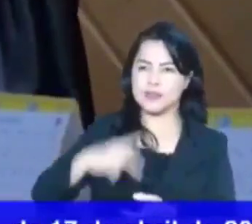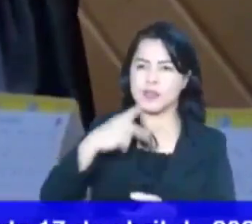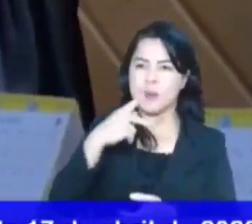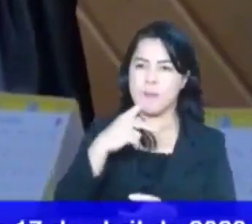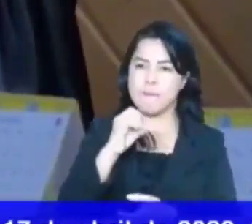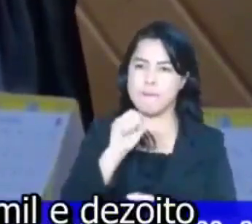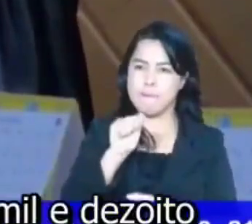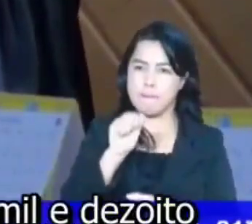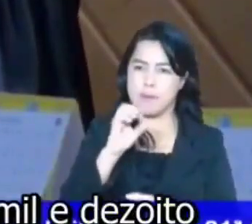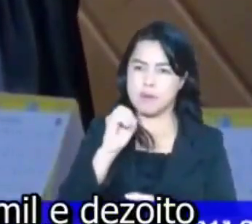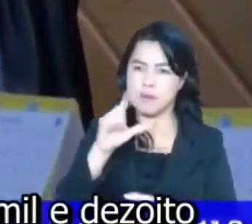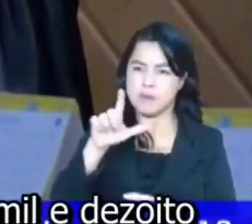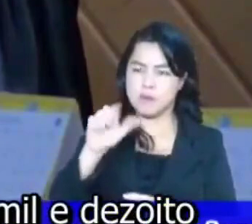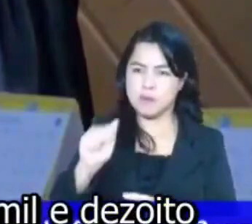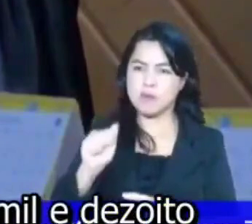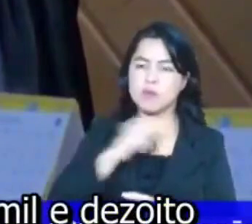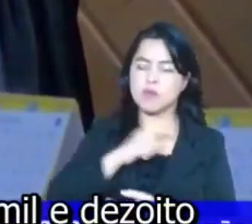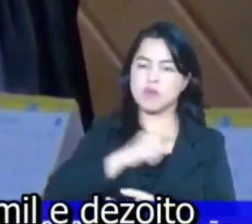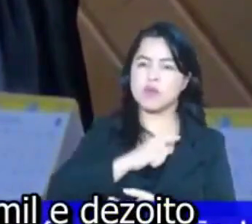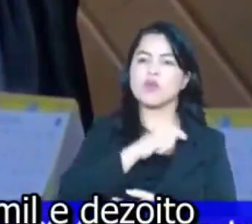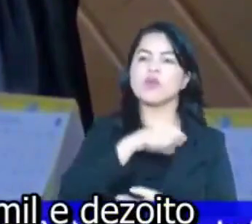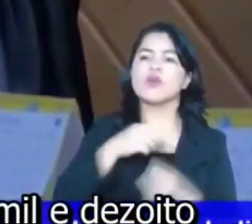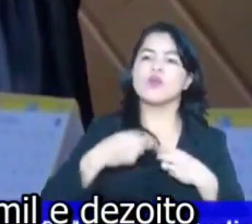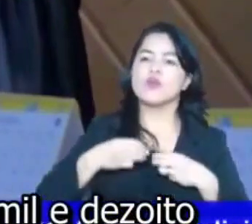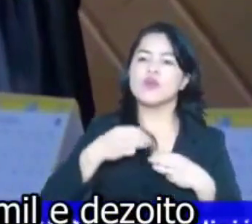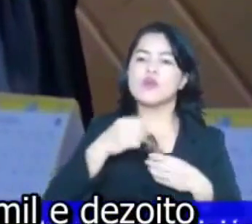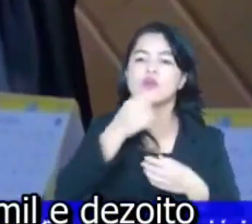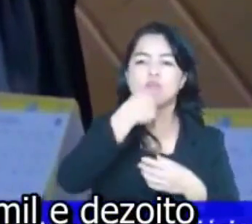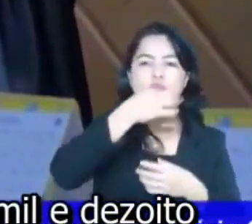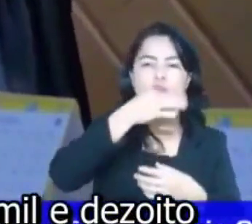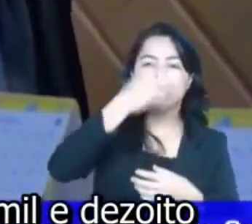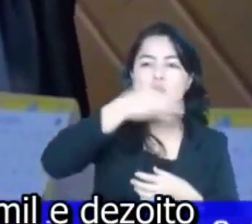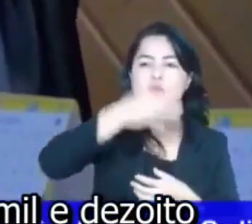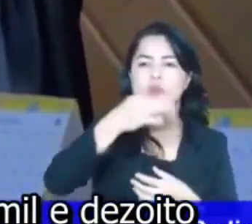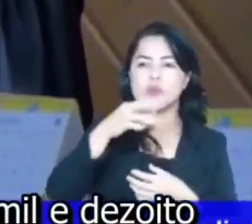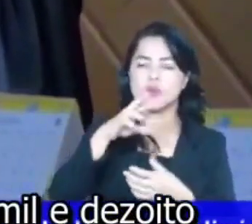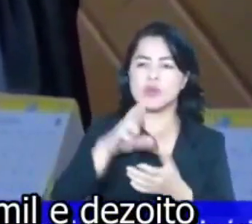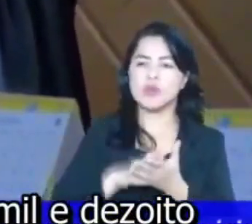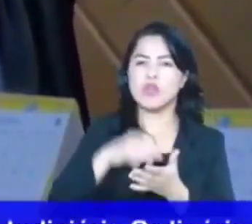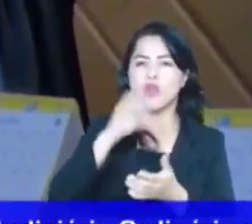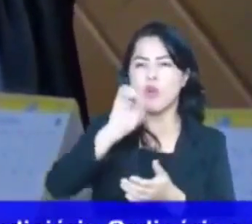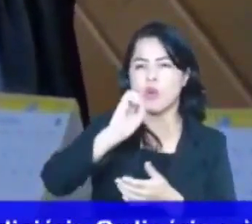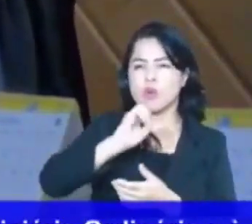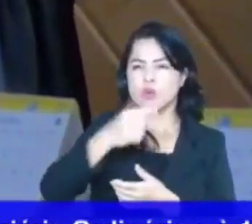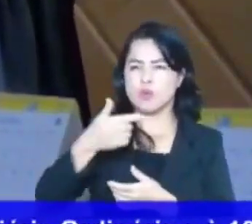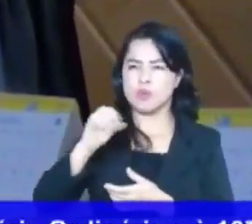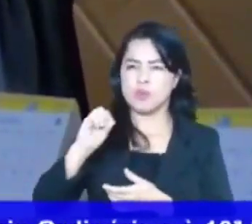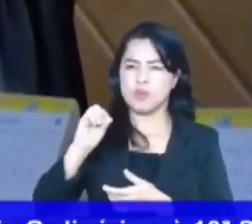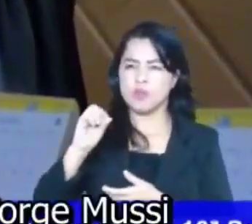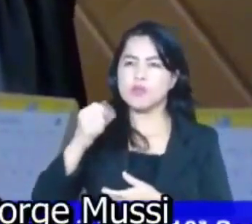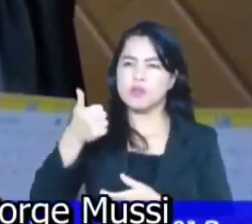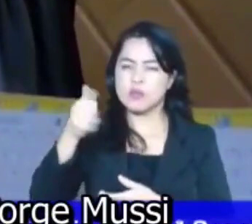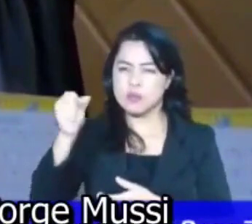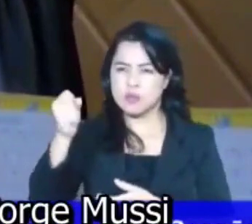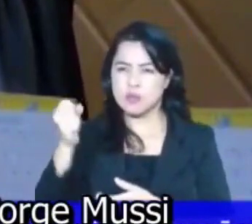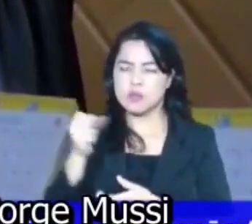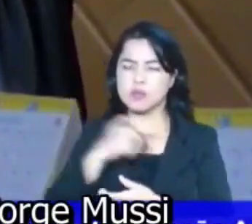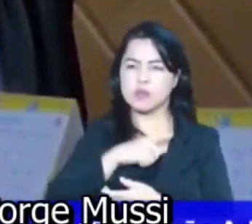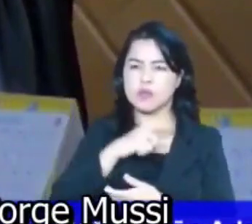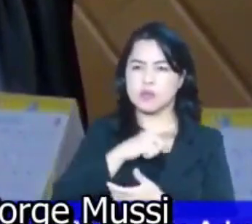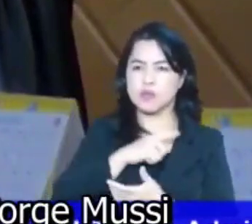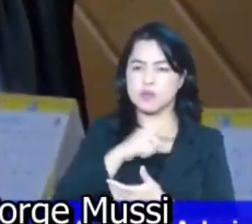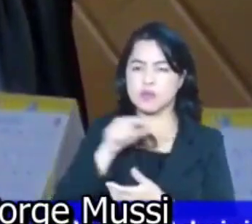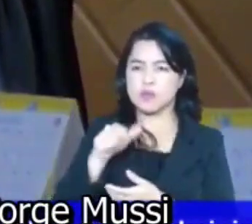Paola, aqui o relator é o ministro Jorge Mussi, é de outubro de 2018, Sua Excelência, o